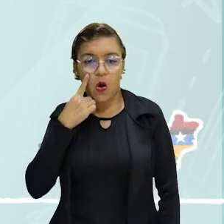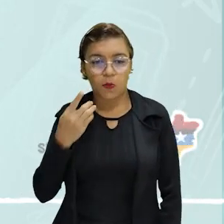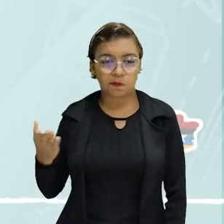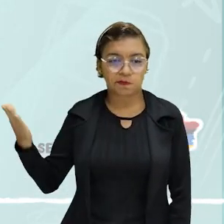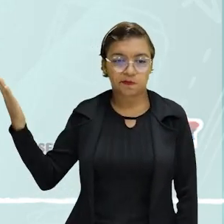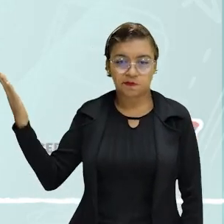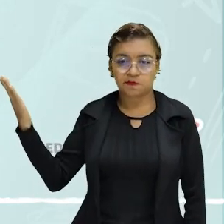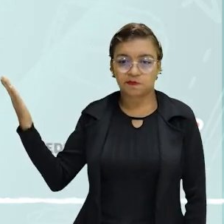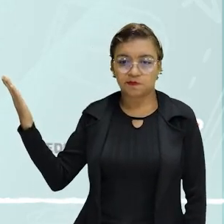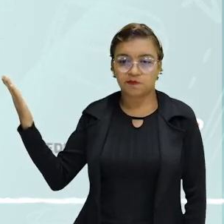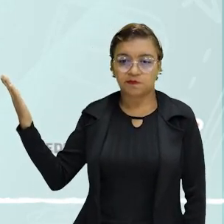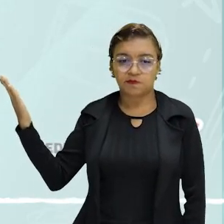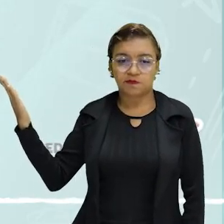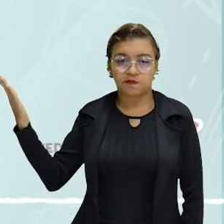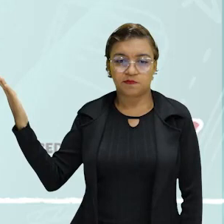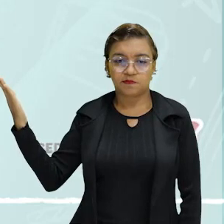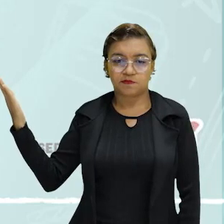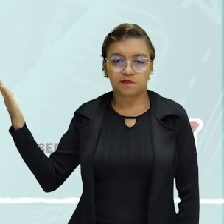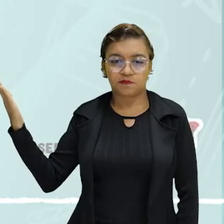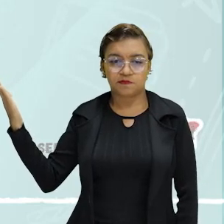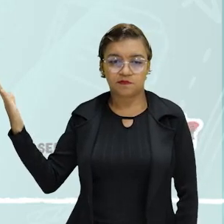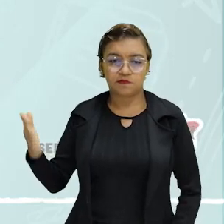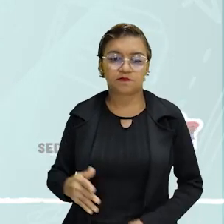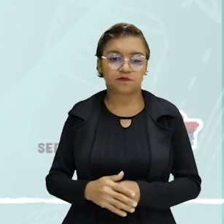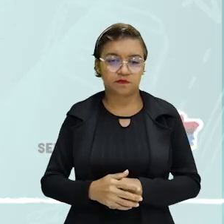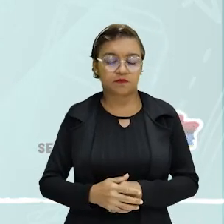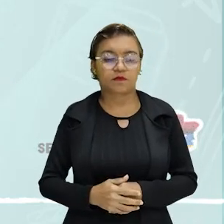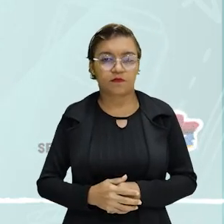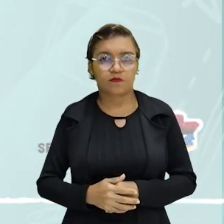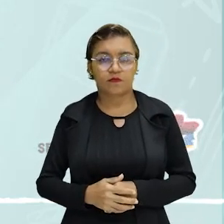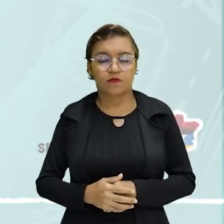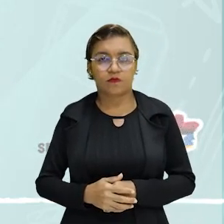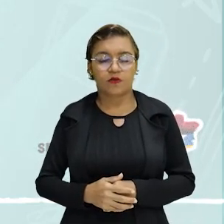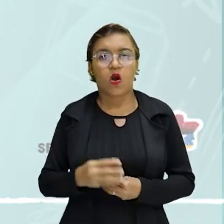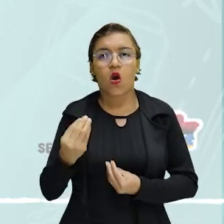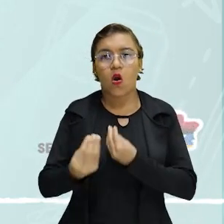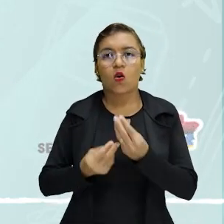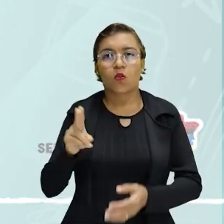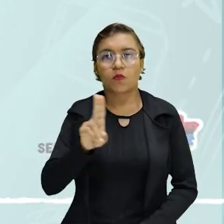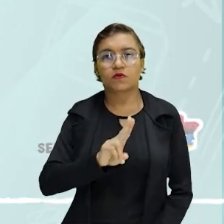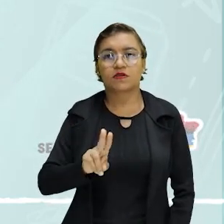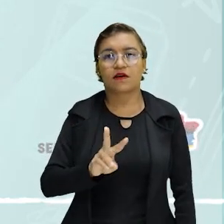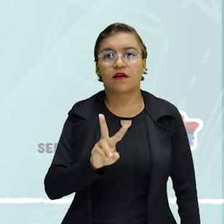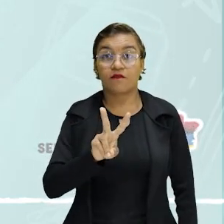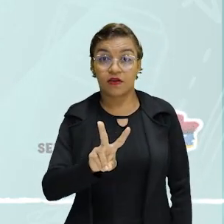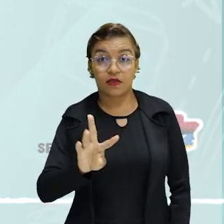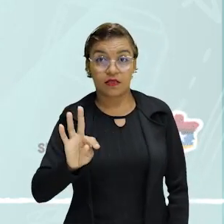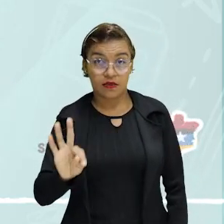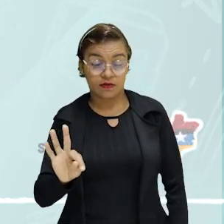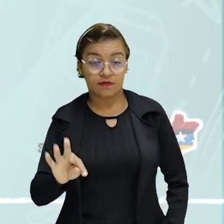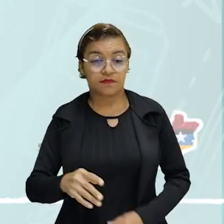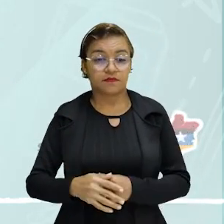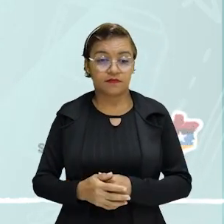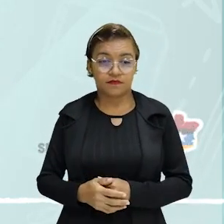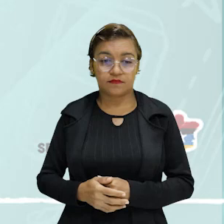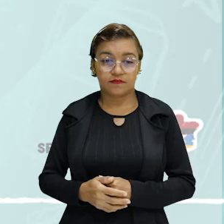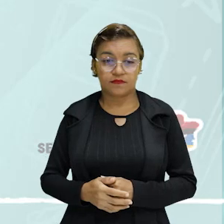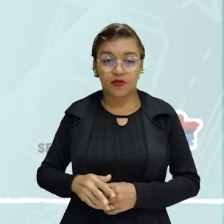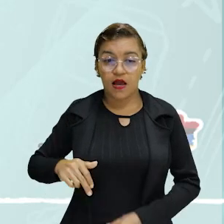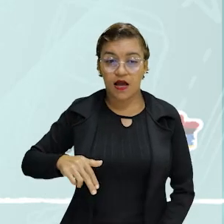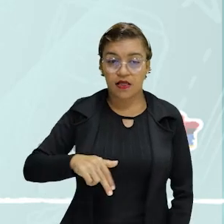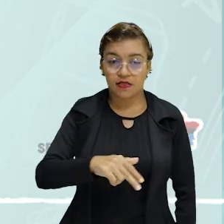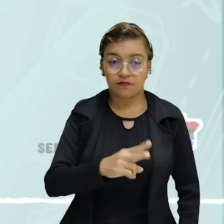café, sapé, cajá. Funcionamento da vogal temática. Andar, o radical ante, a